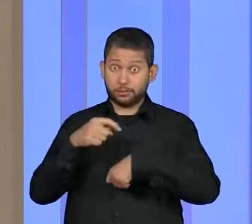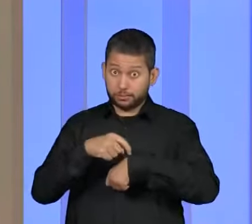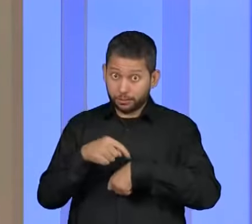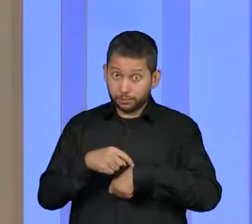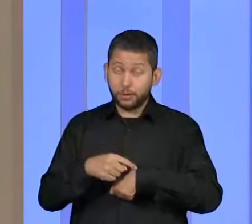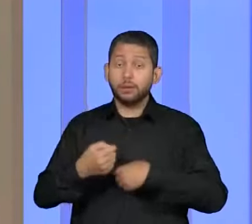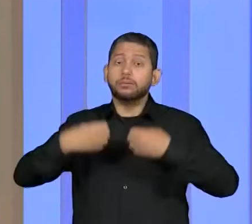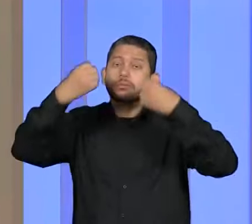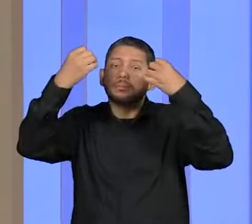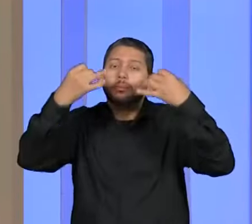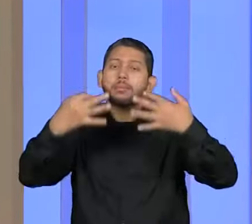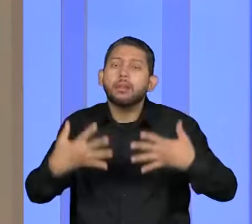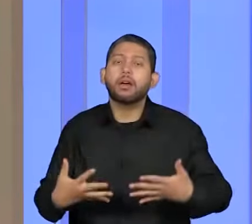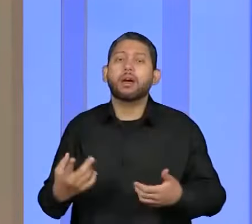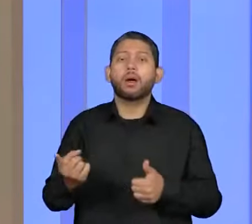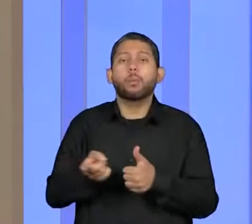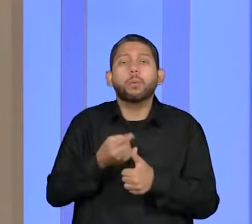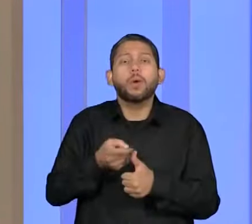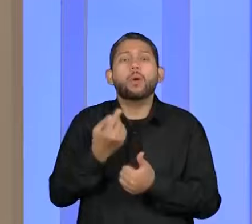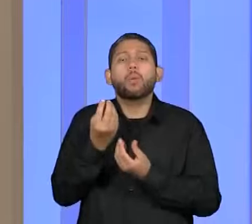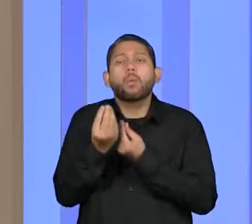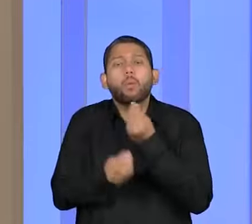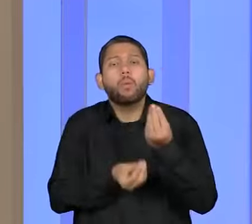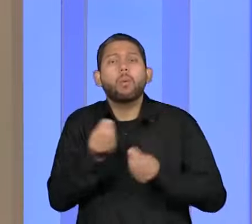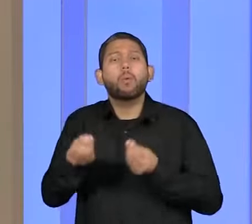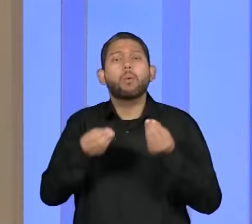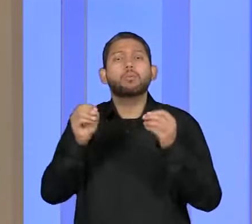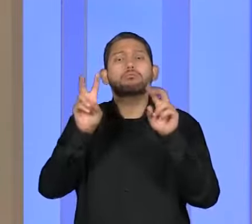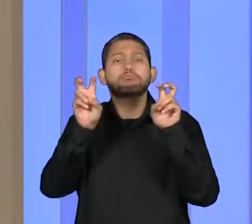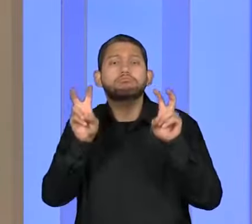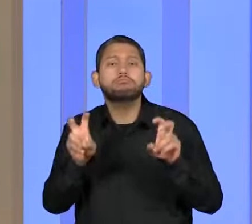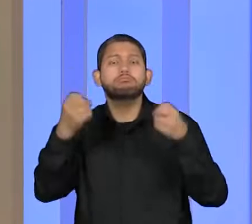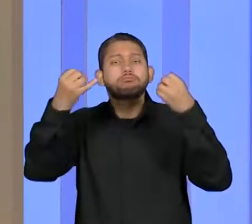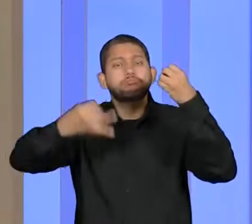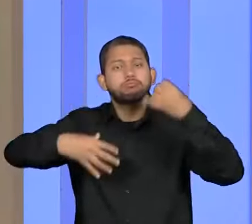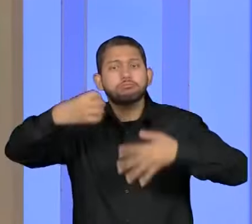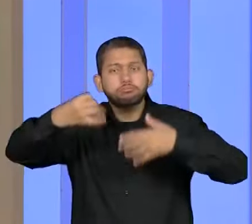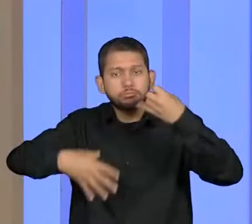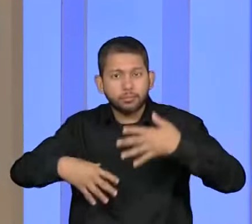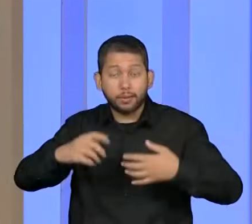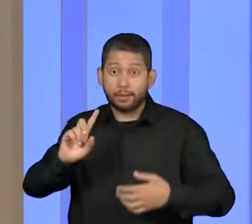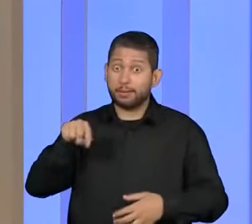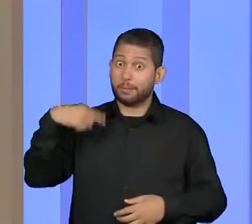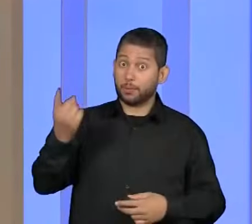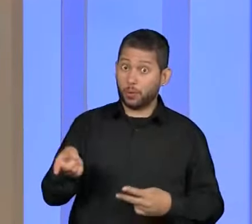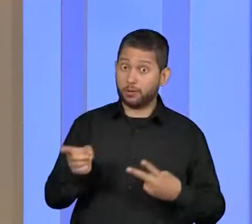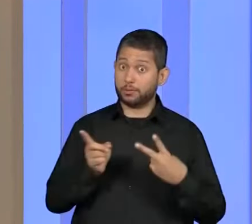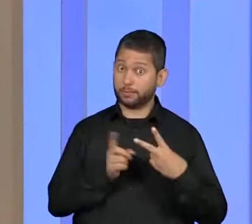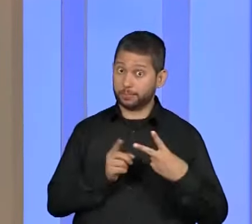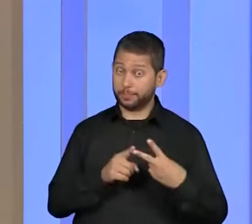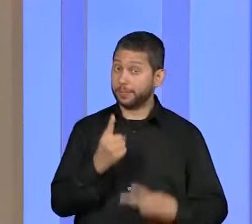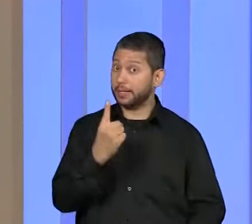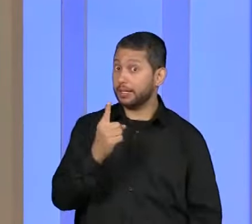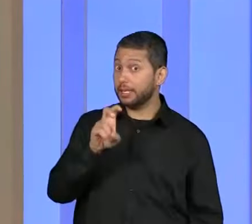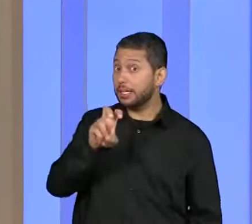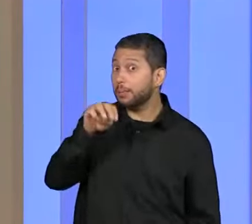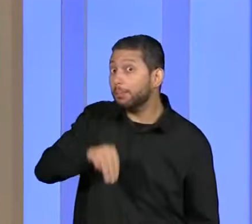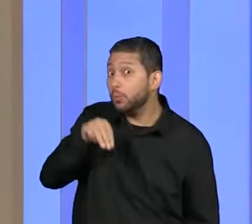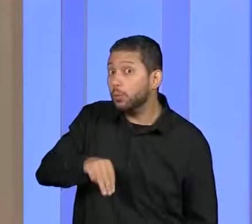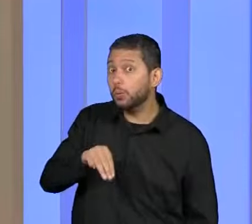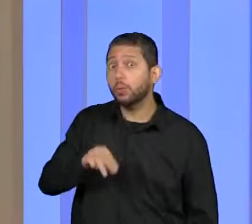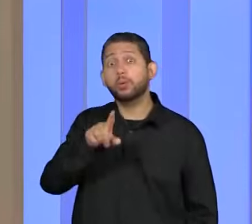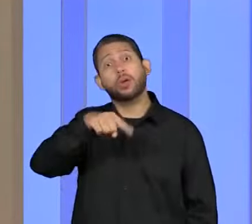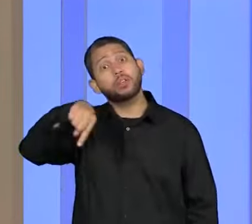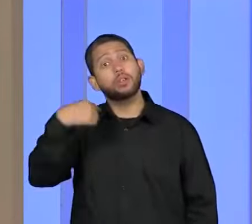aí a explicação, a exposição do conteúdo, do tema desta aula, e depois nós teremos 15 minutos de interação, uma